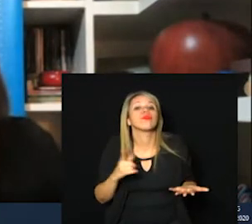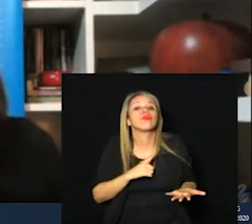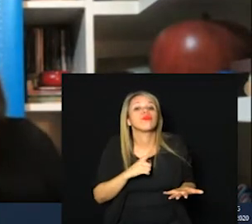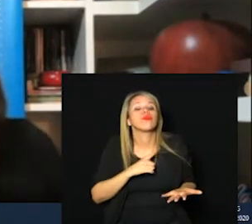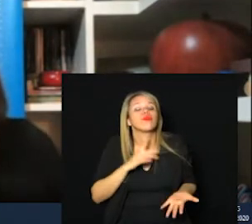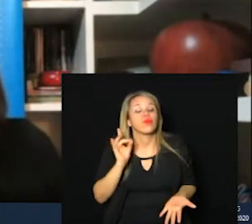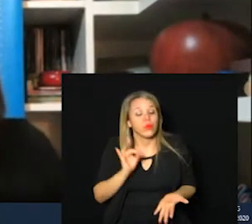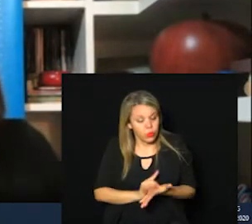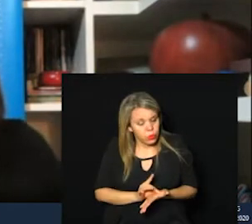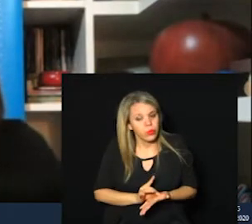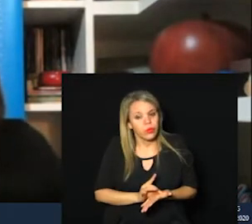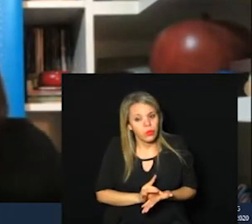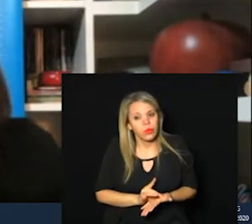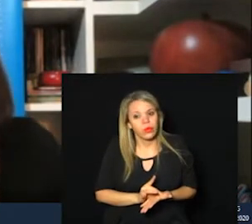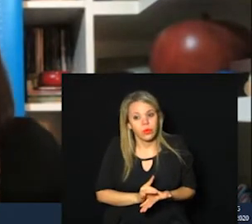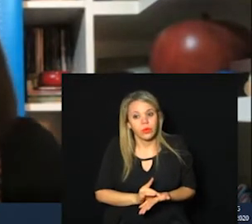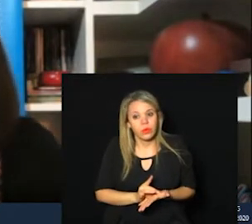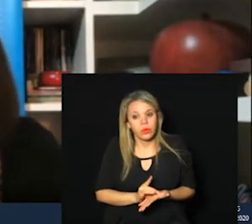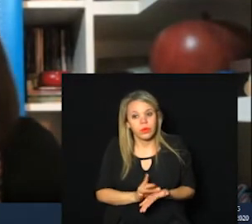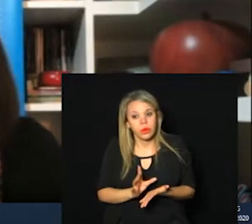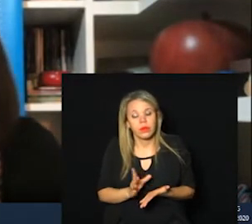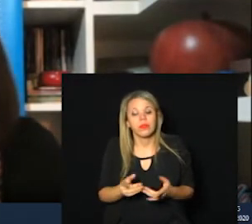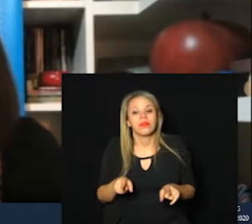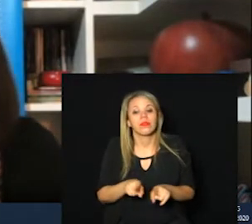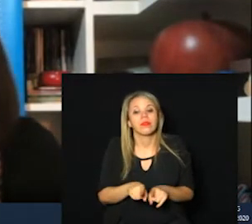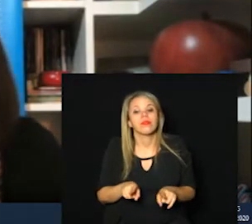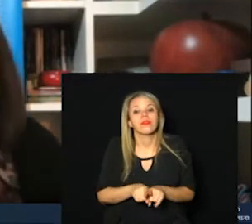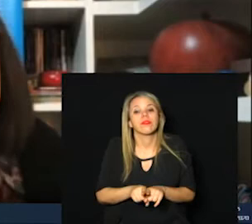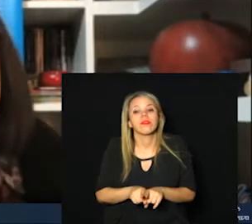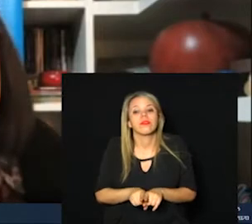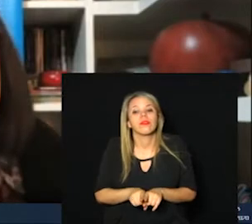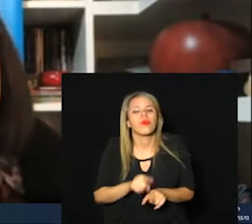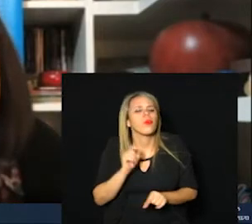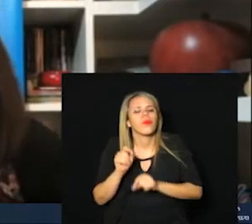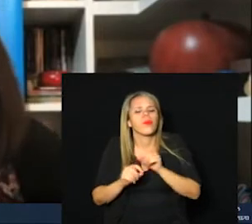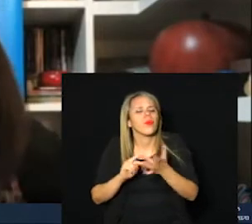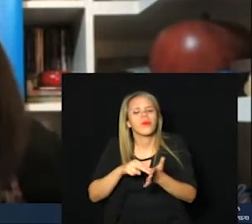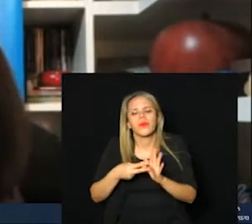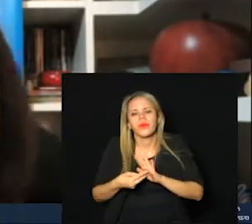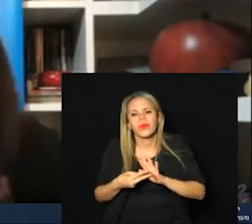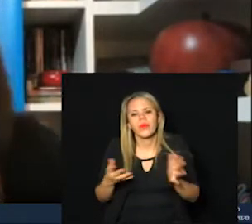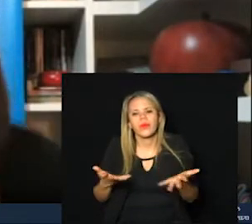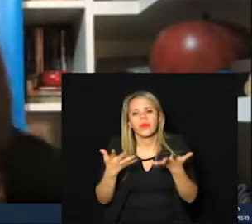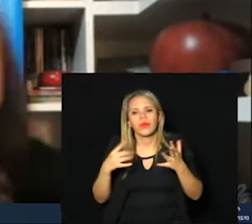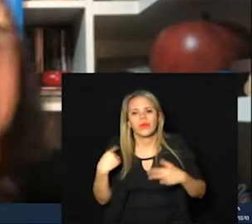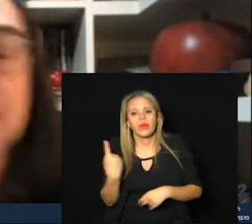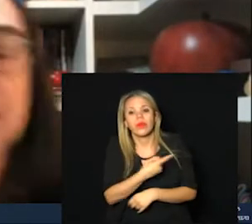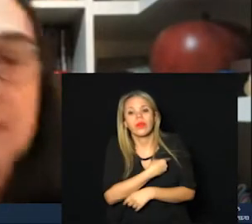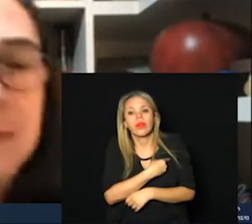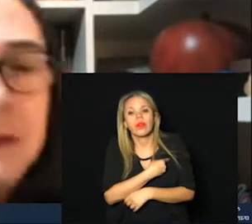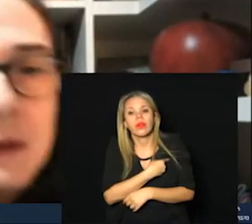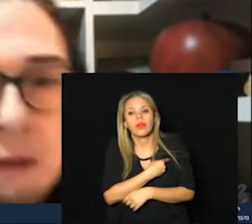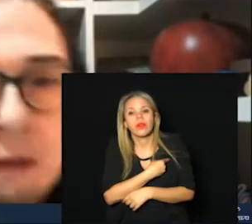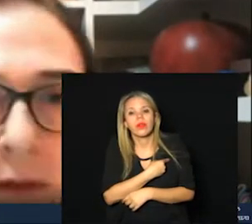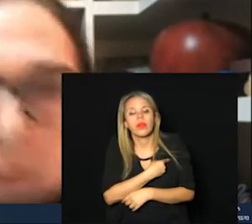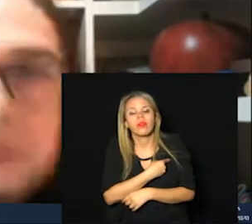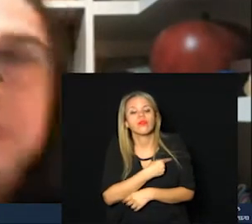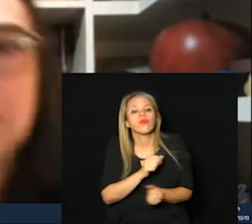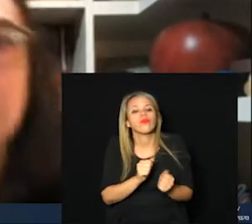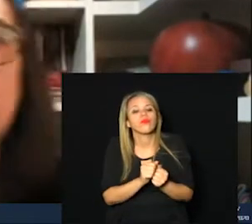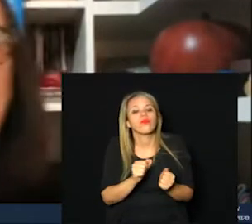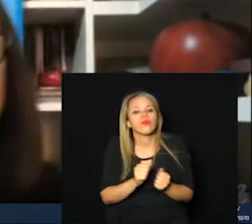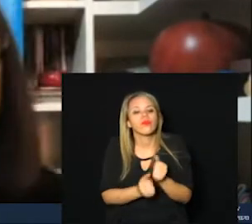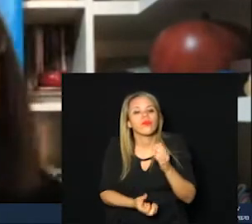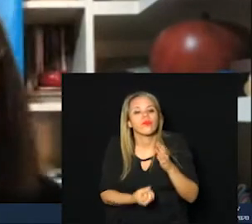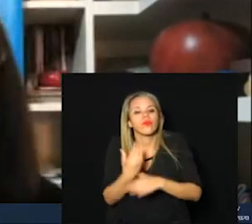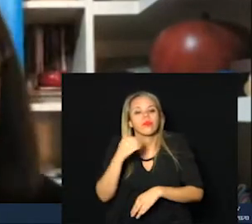fato vivenciado e também o que essa vivência provocou em nós e ao nosso redor, gerando